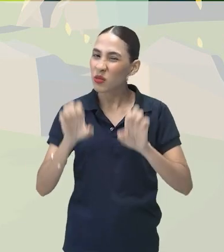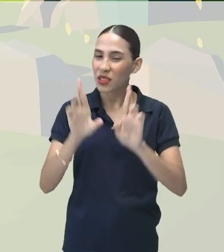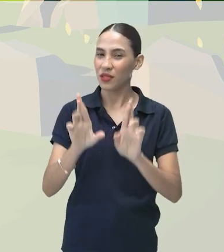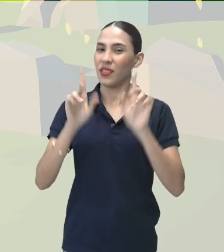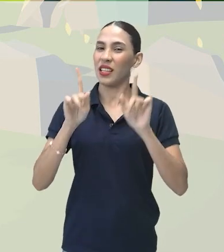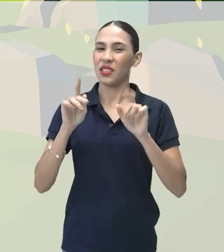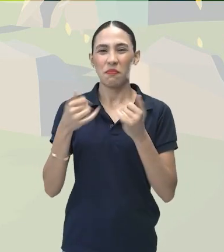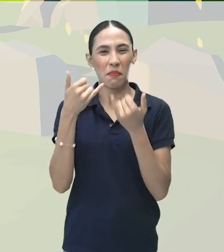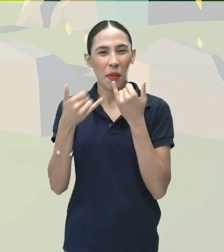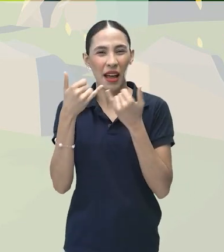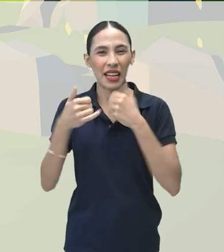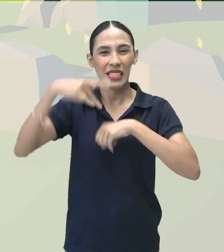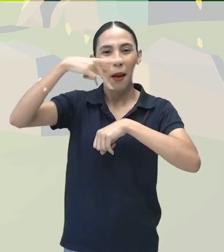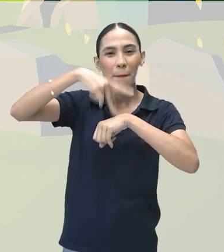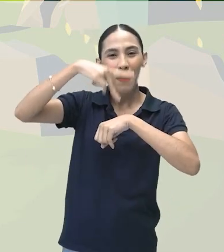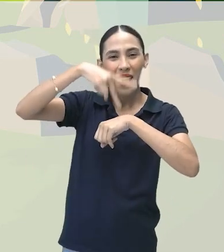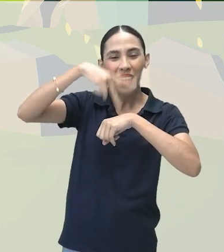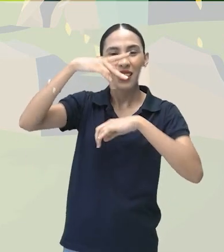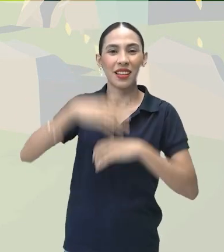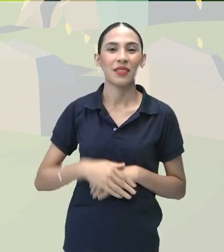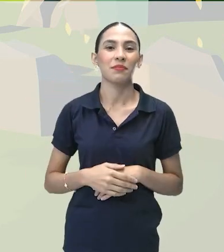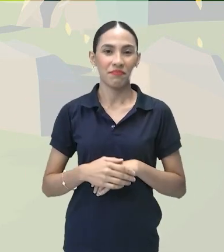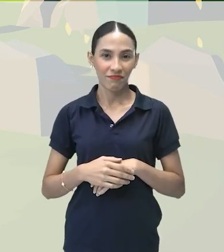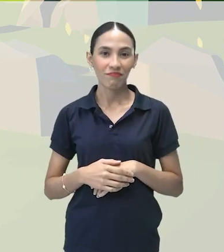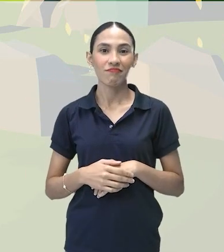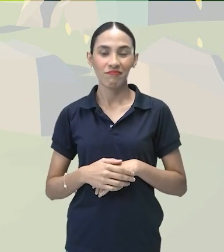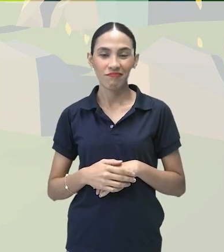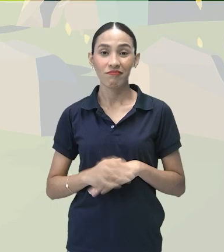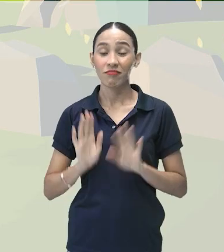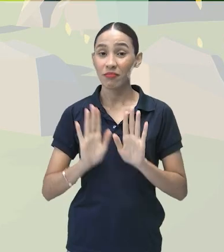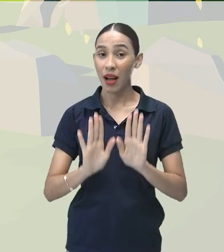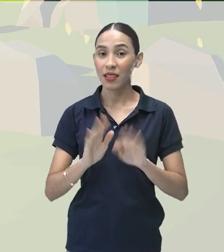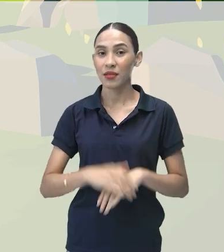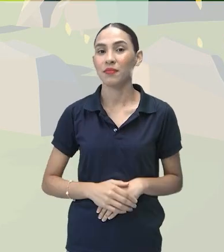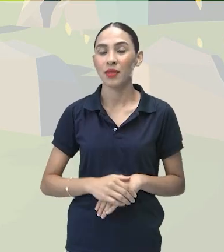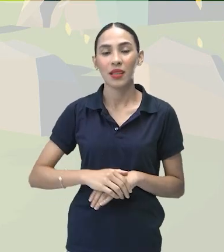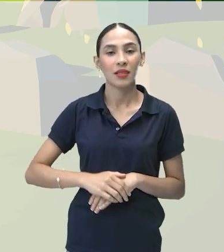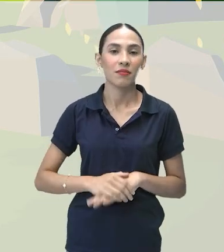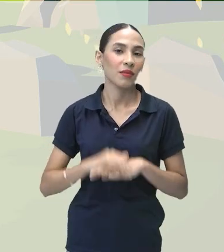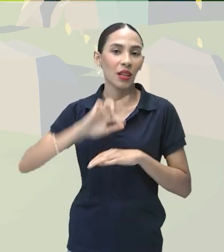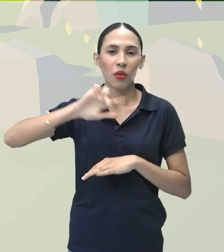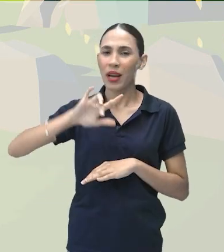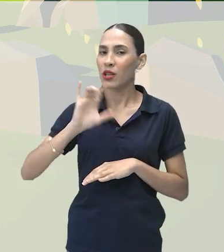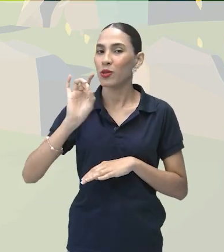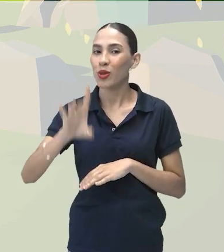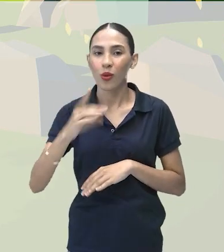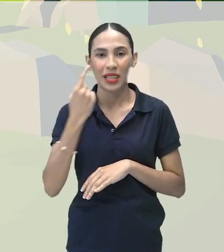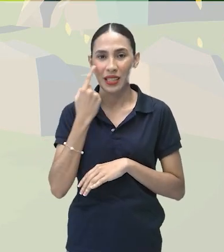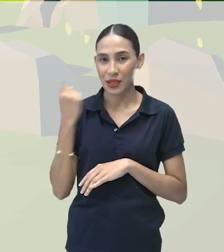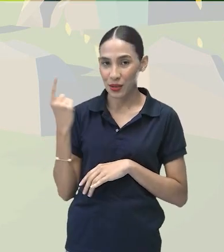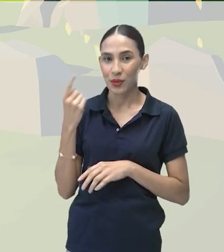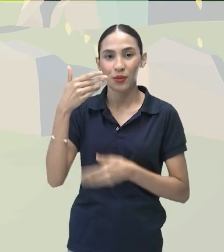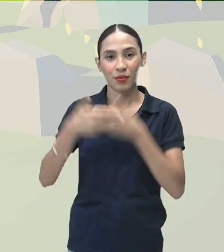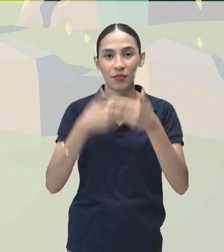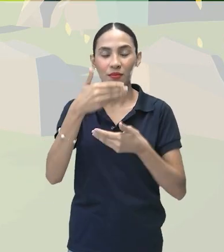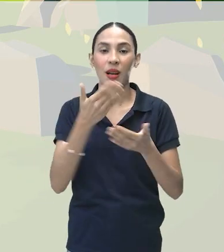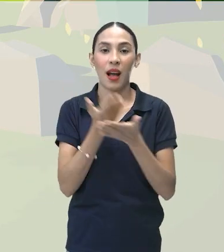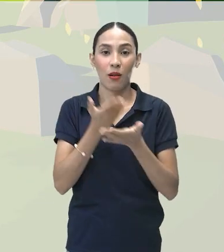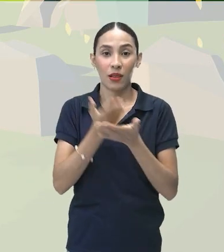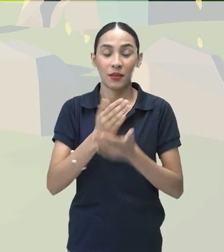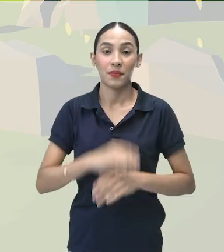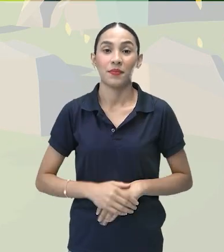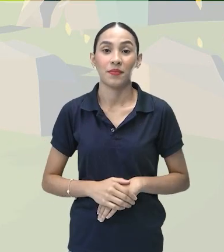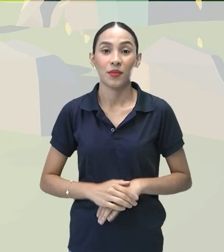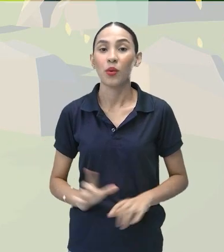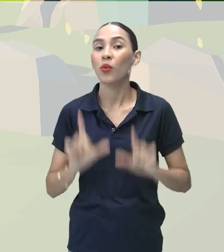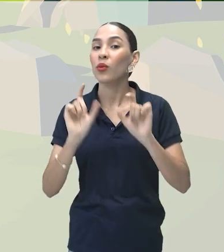petrificado, meio, né? Parece que elas são de pedras, mas não é isso que nós vamos ver no nosso percurso durante a nossa aula.